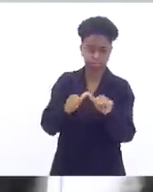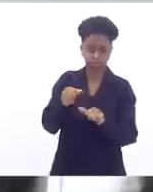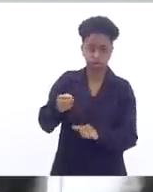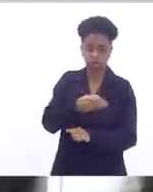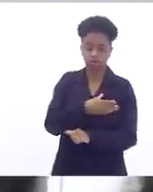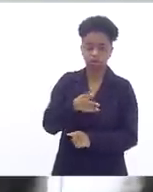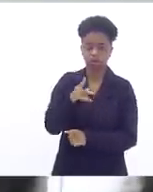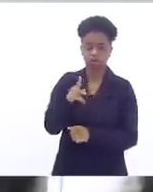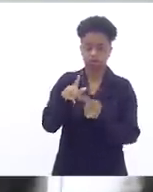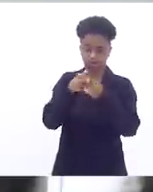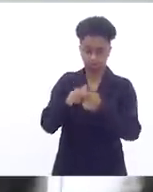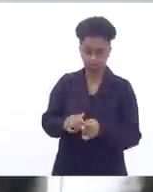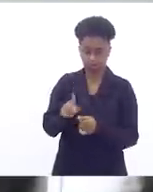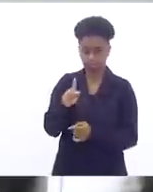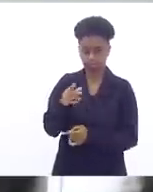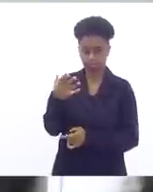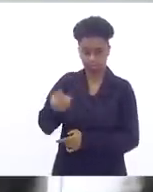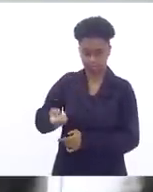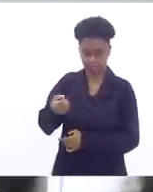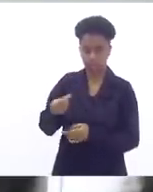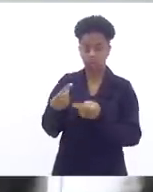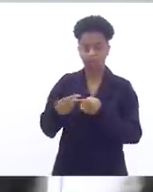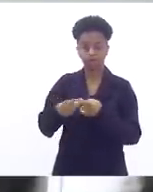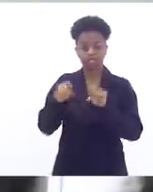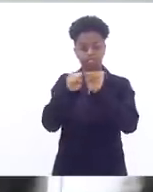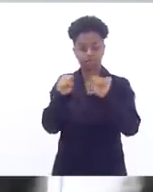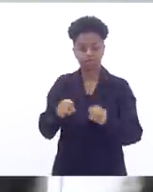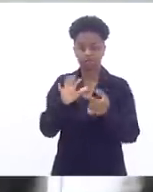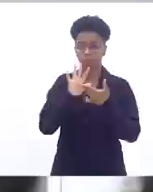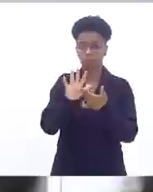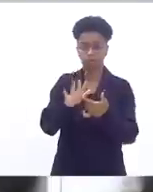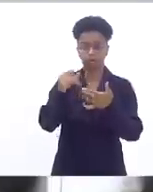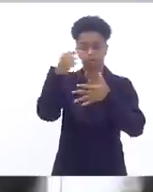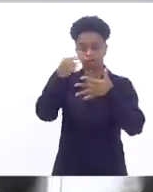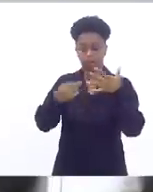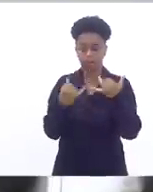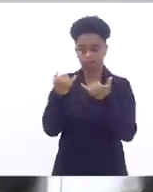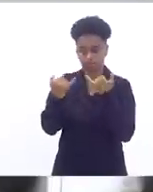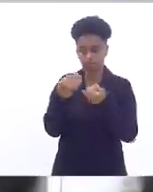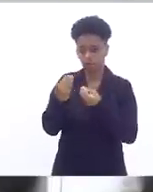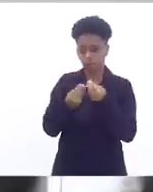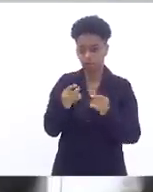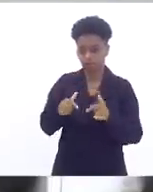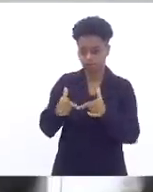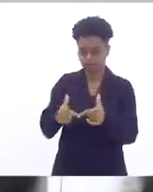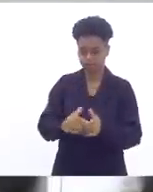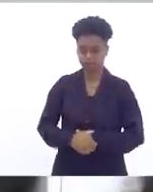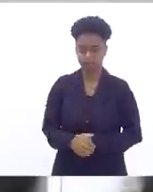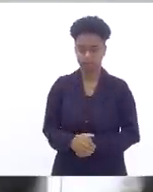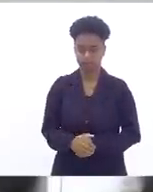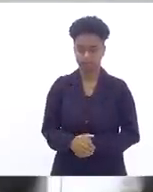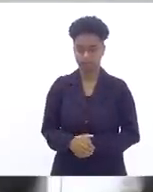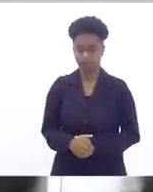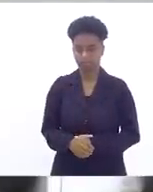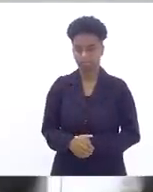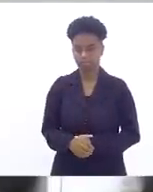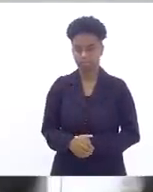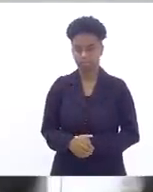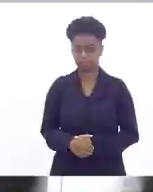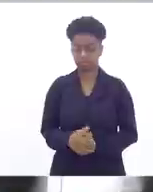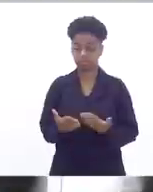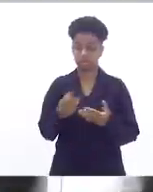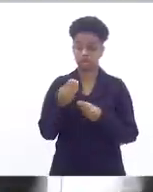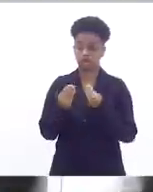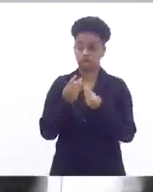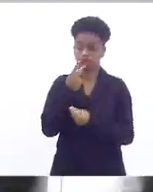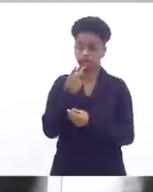que é que a gente tem no sistema algumas informações conseguem serem feitas dessa forma isso é como é que